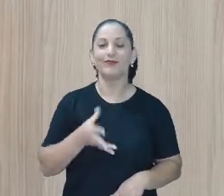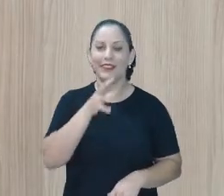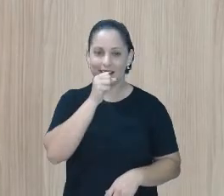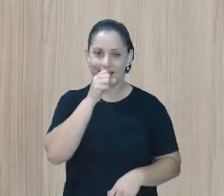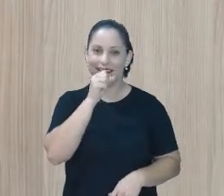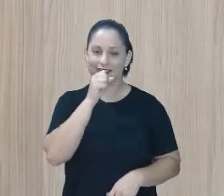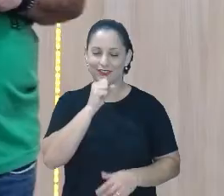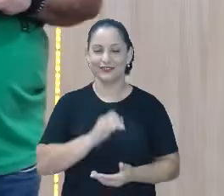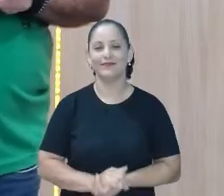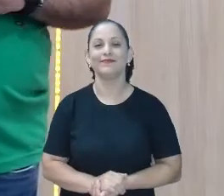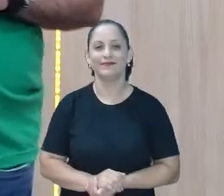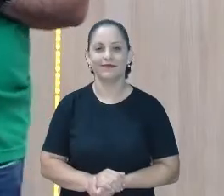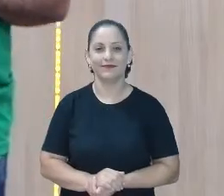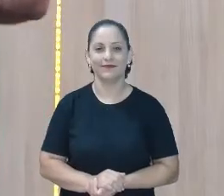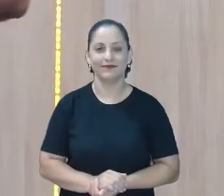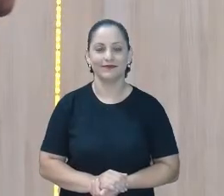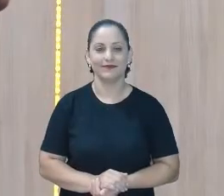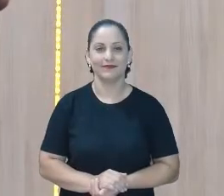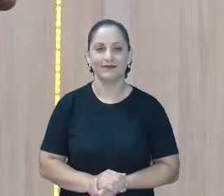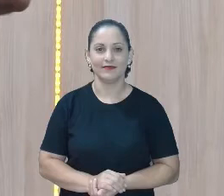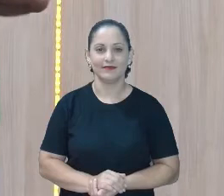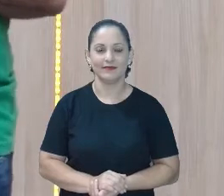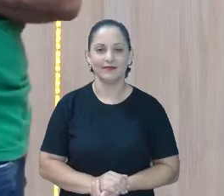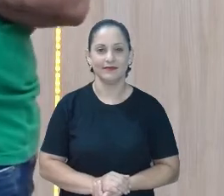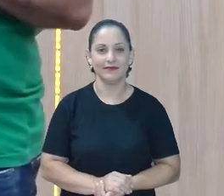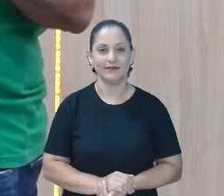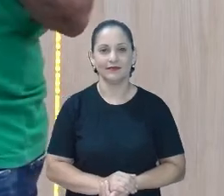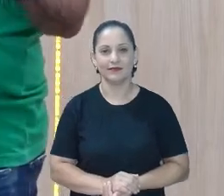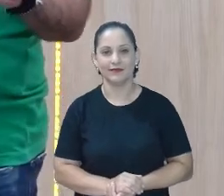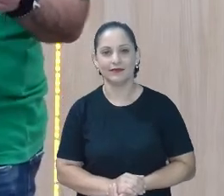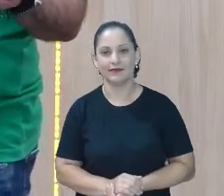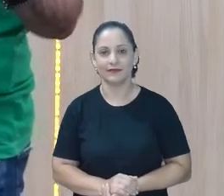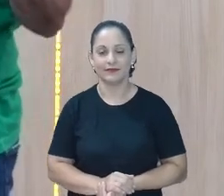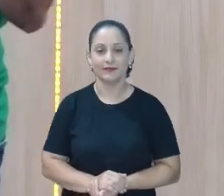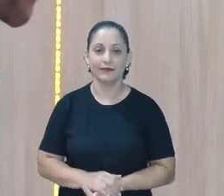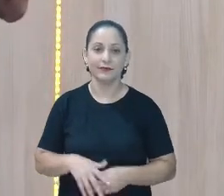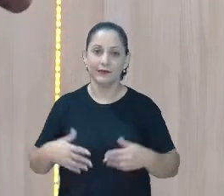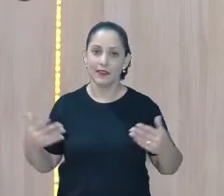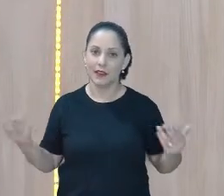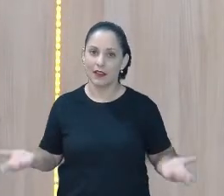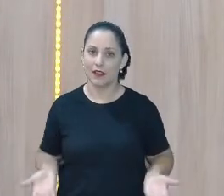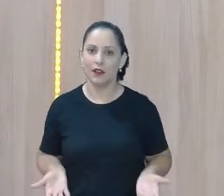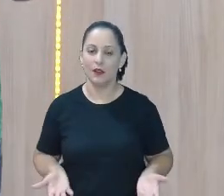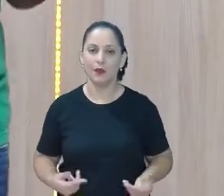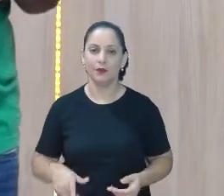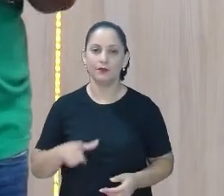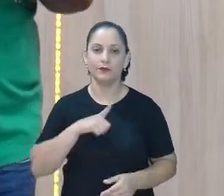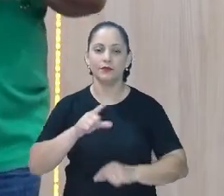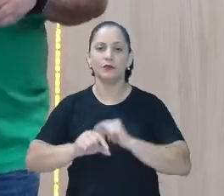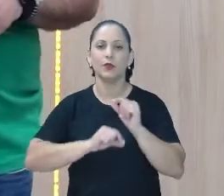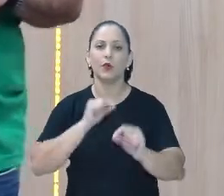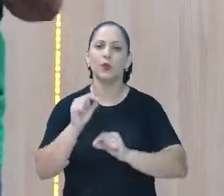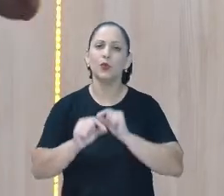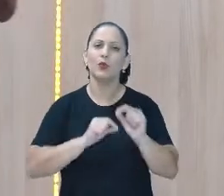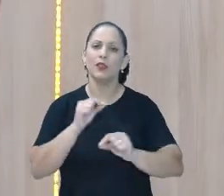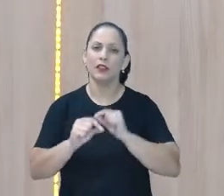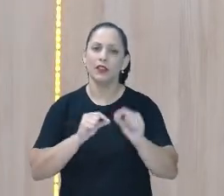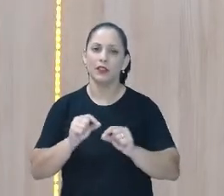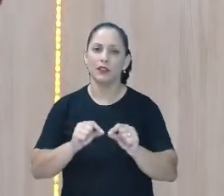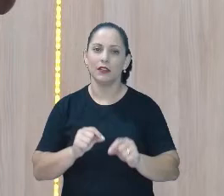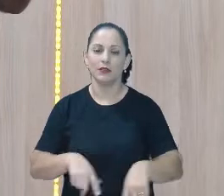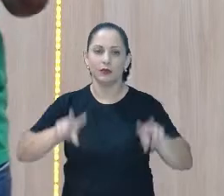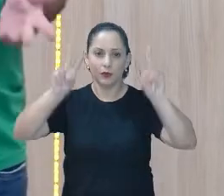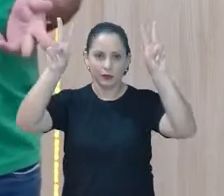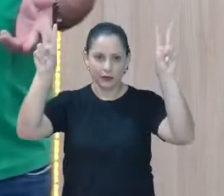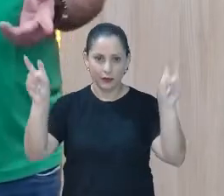laranja também. É isso aí. Então, nesse sentido, gente, a gente vai continuar aqui trabalhando uma